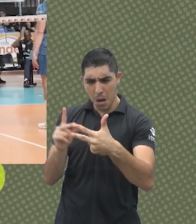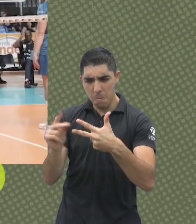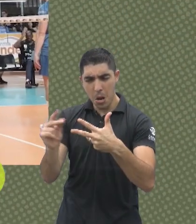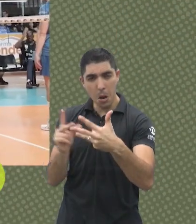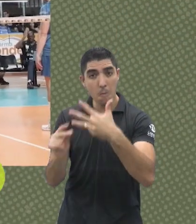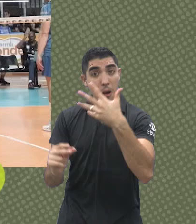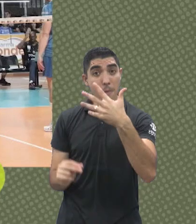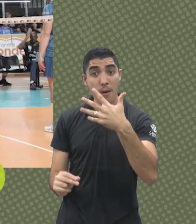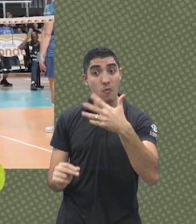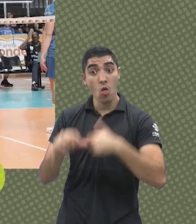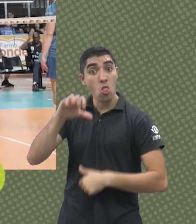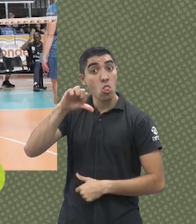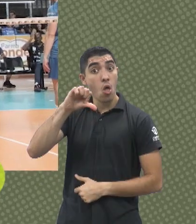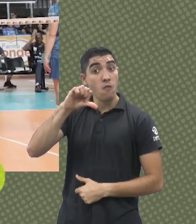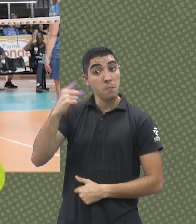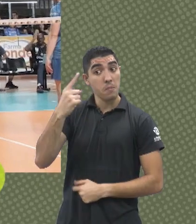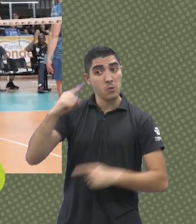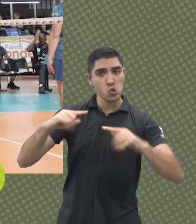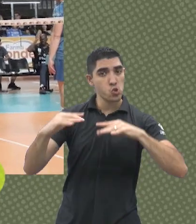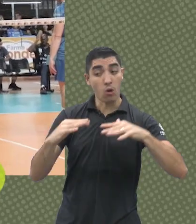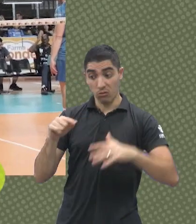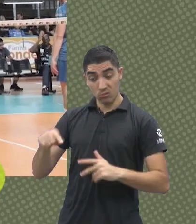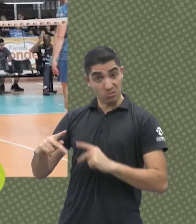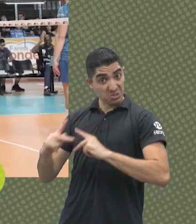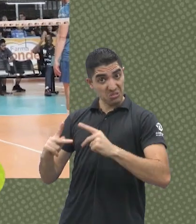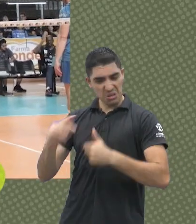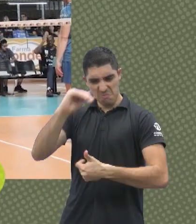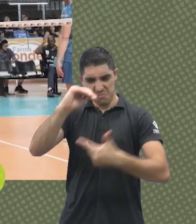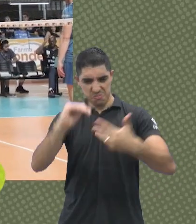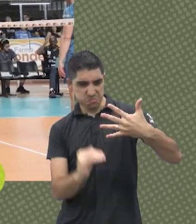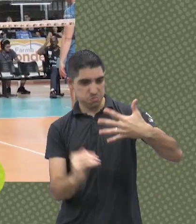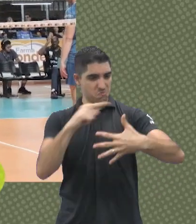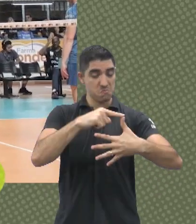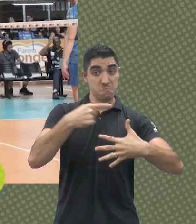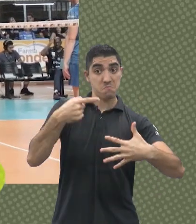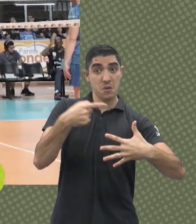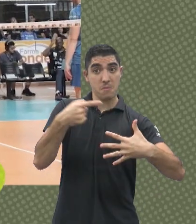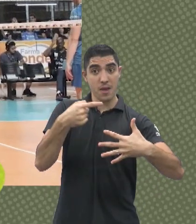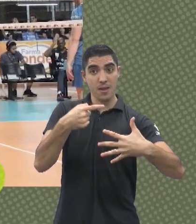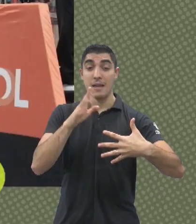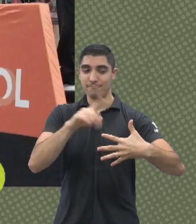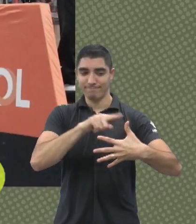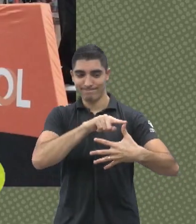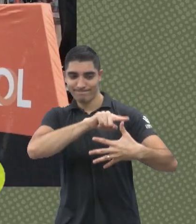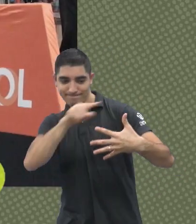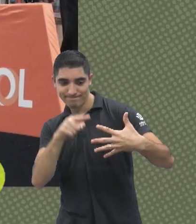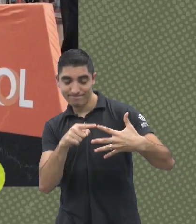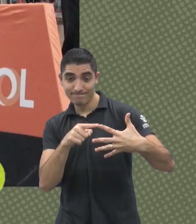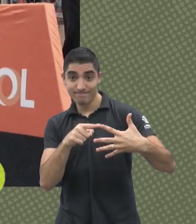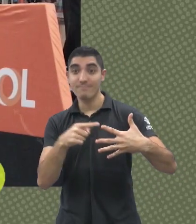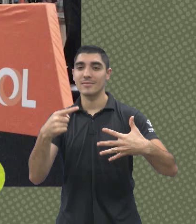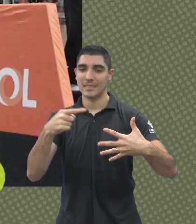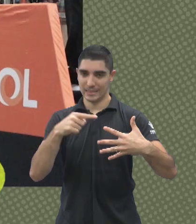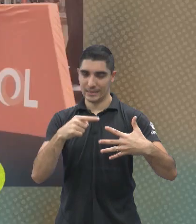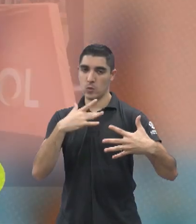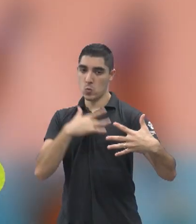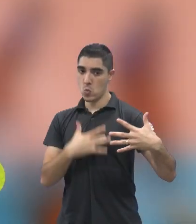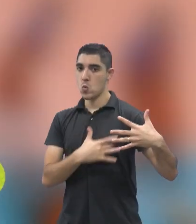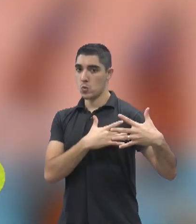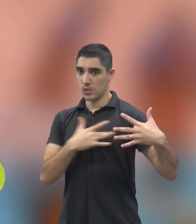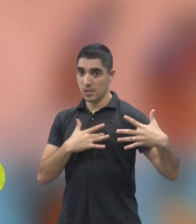rodadas, fechando o ano como líder da competição, mas sempre seguido de perto pelo todo-poderoso